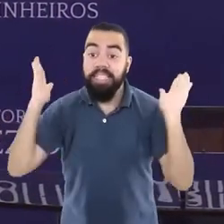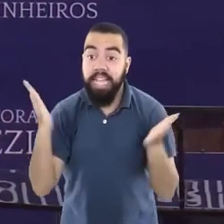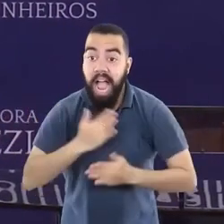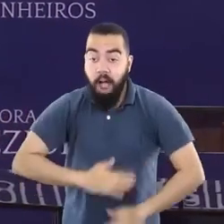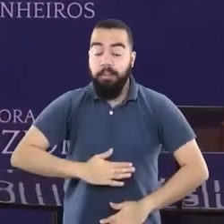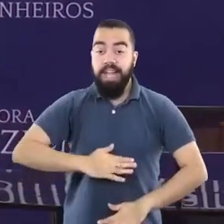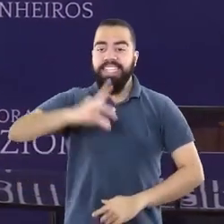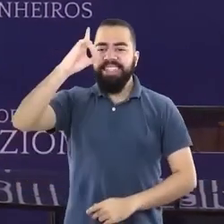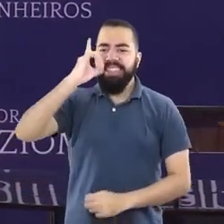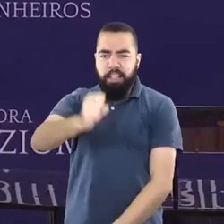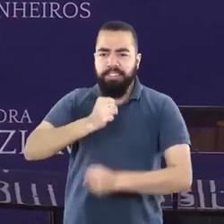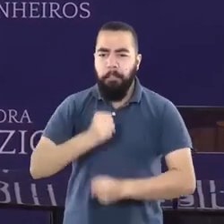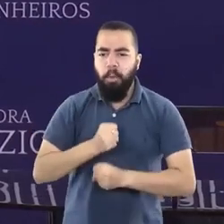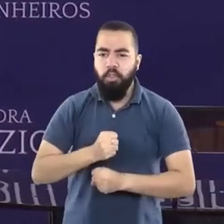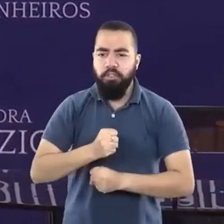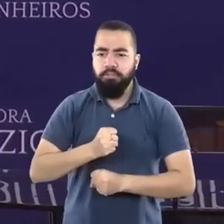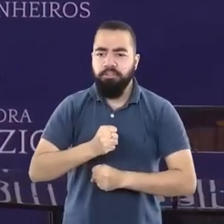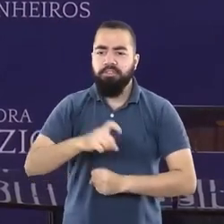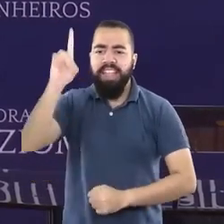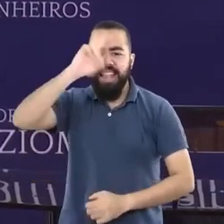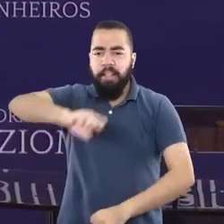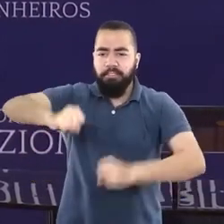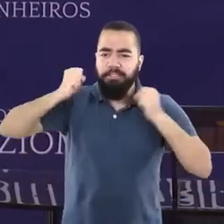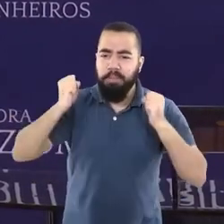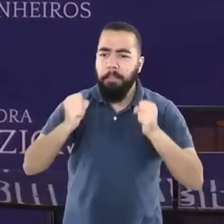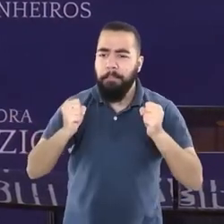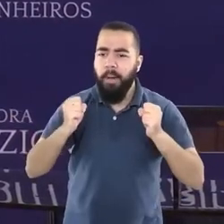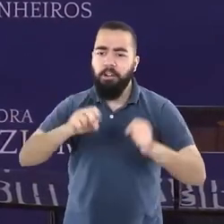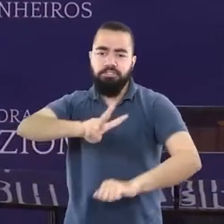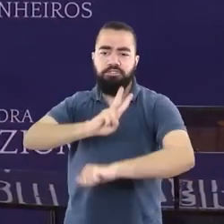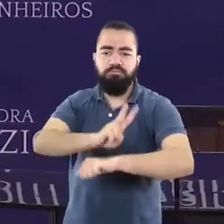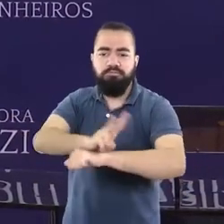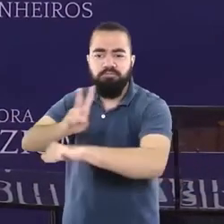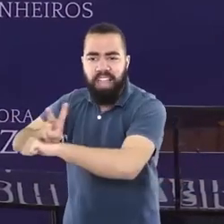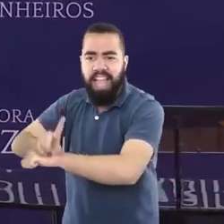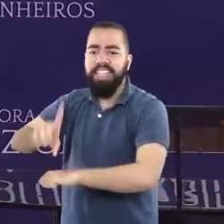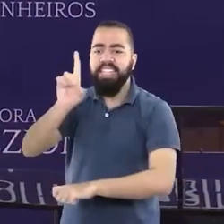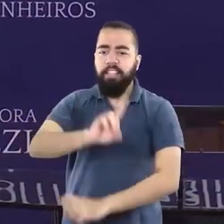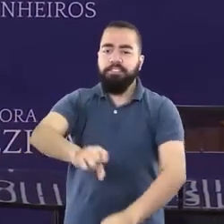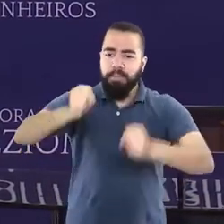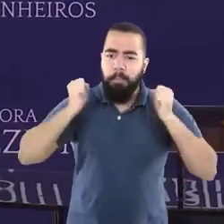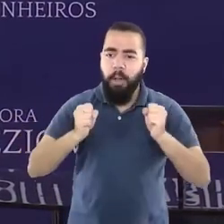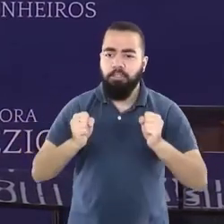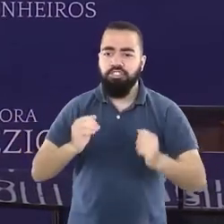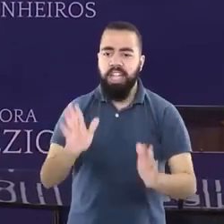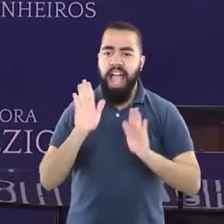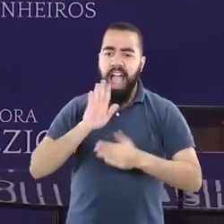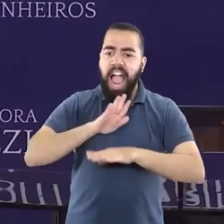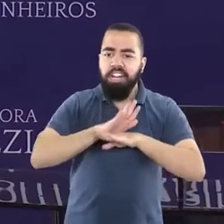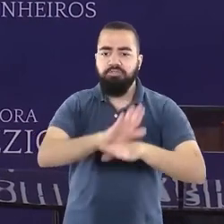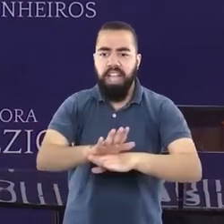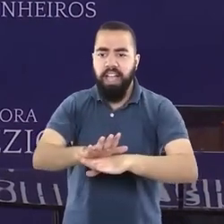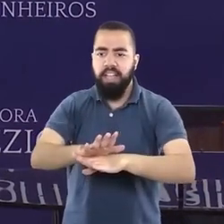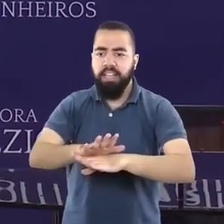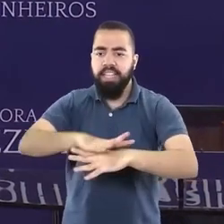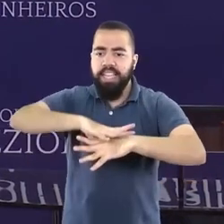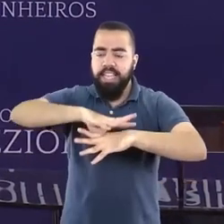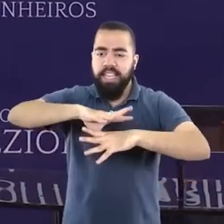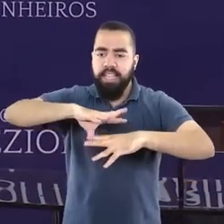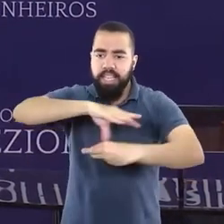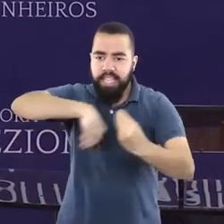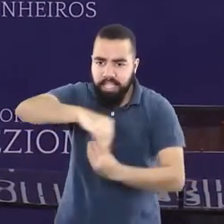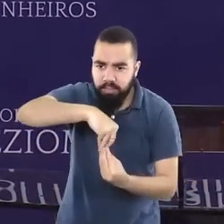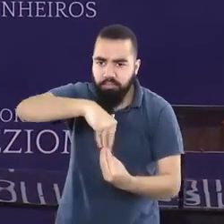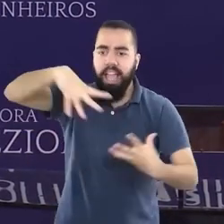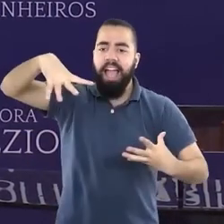é poderoso para restaurar a sua vida financeira, para colocar você de pé, para dar um outro horizonte para a sua vida financeira, porque este é o